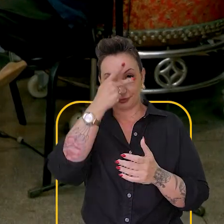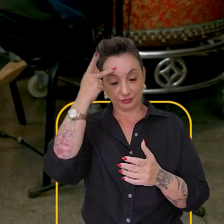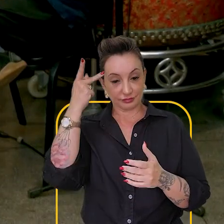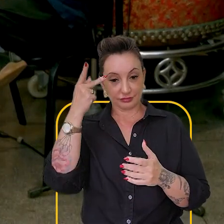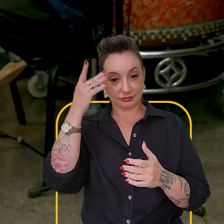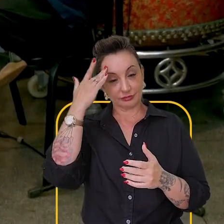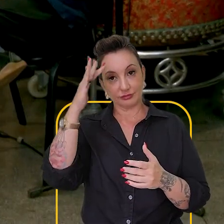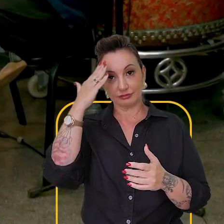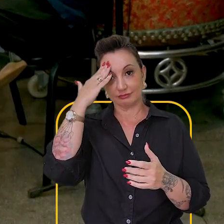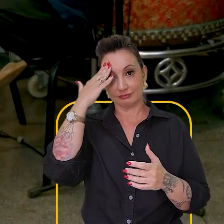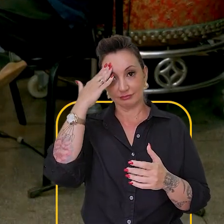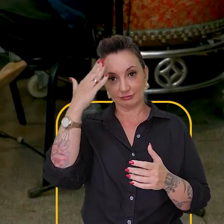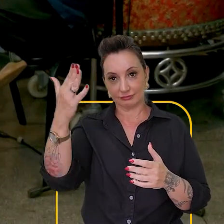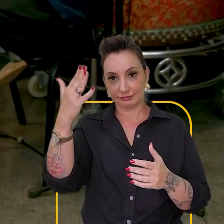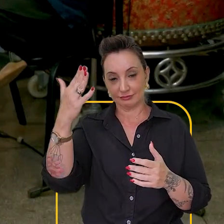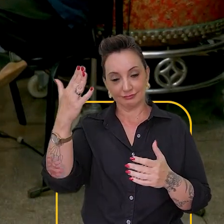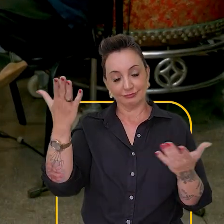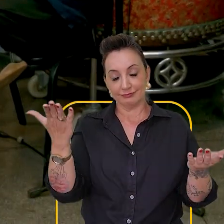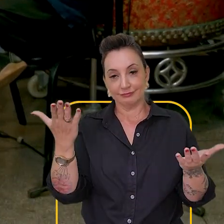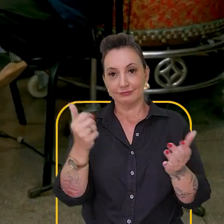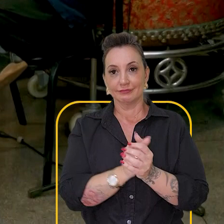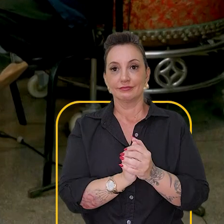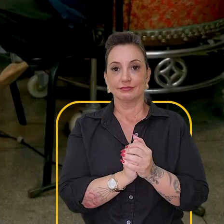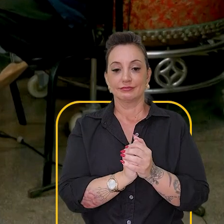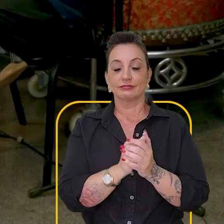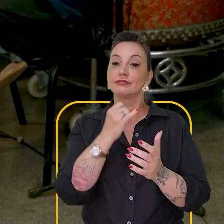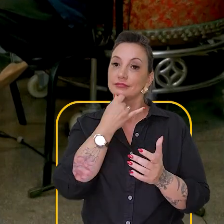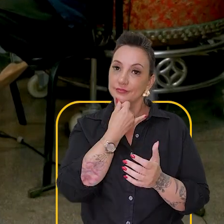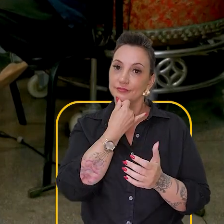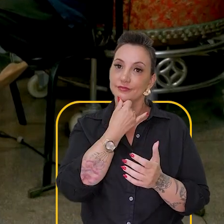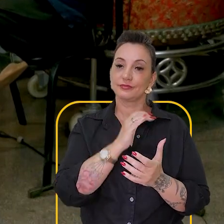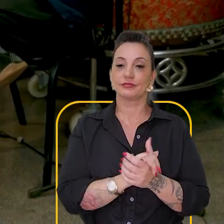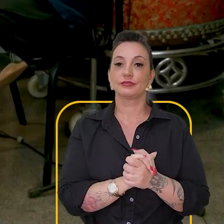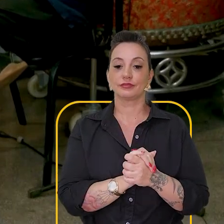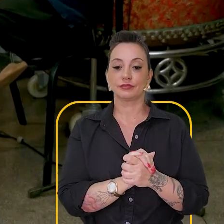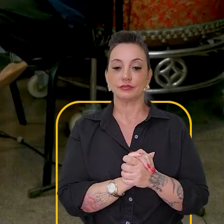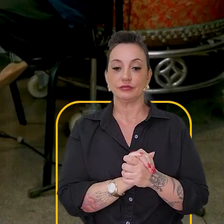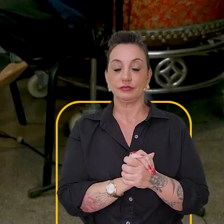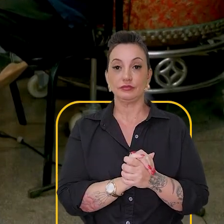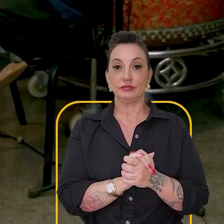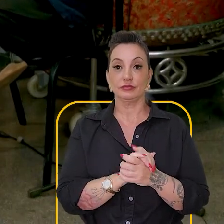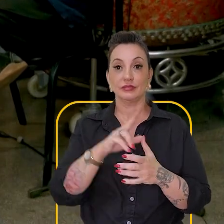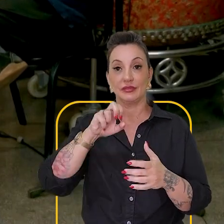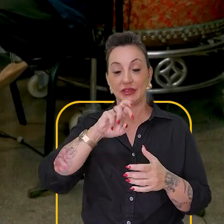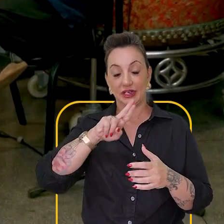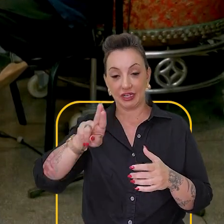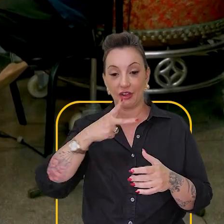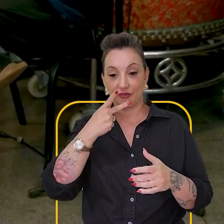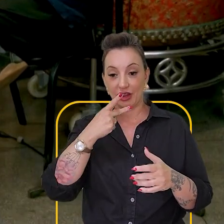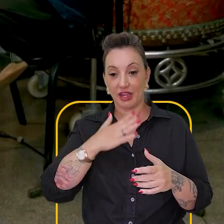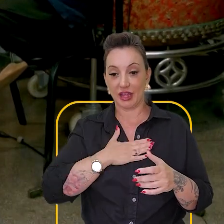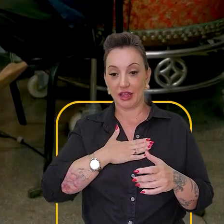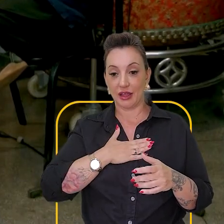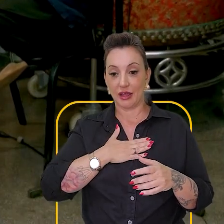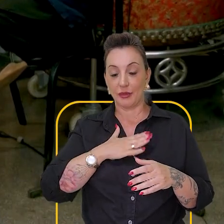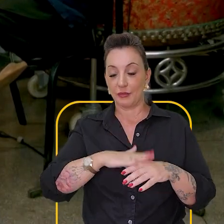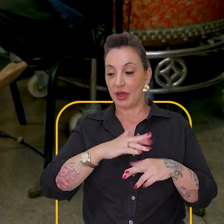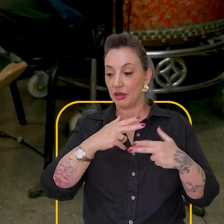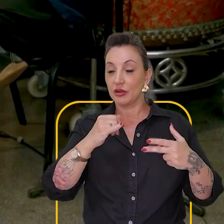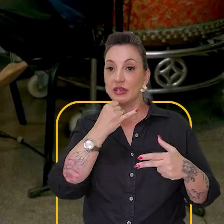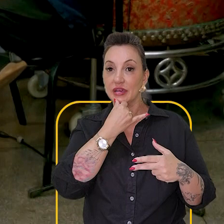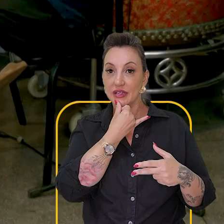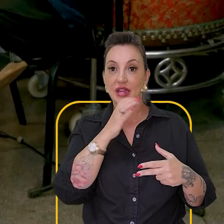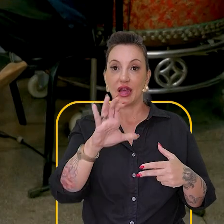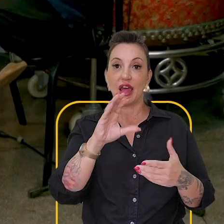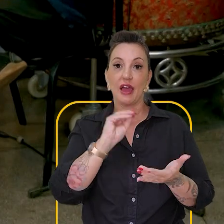eh h a pessoa que não sabe agradecer é é é muito triste né o